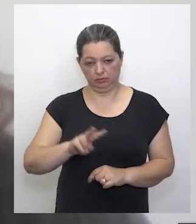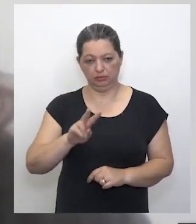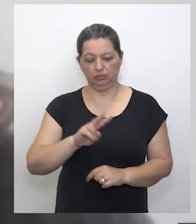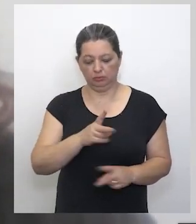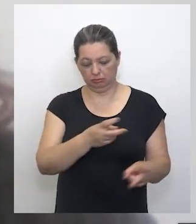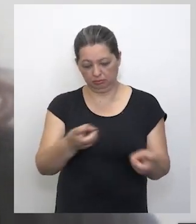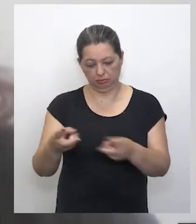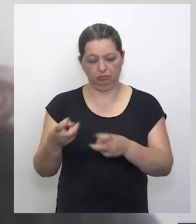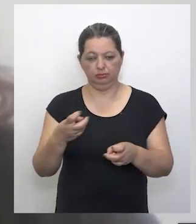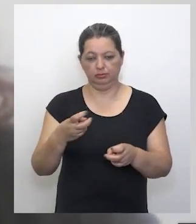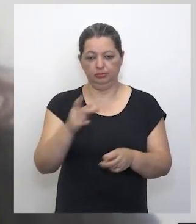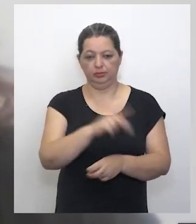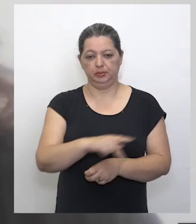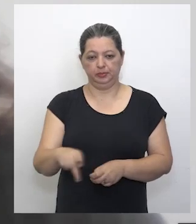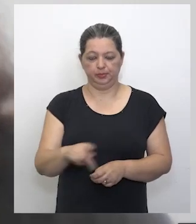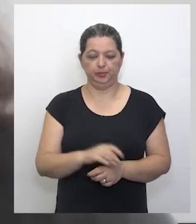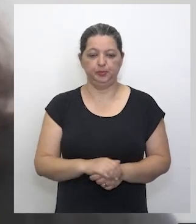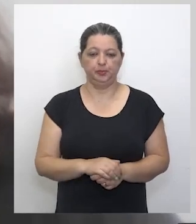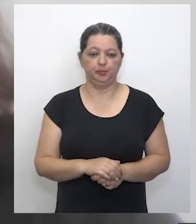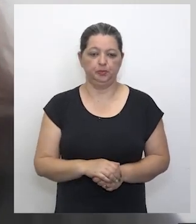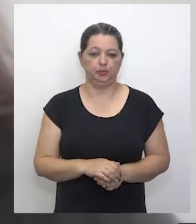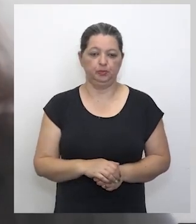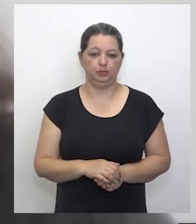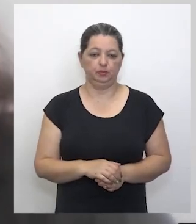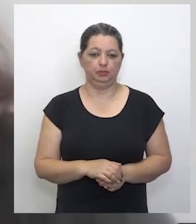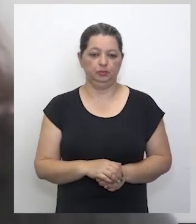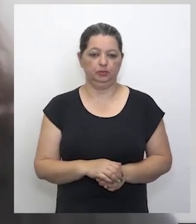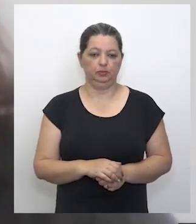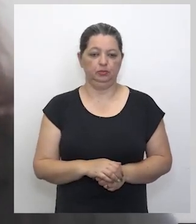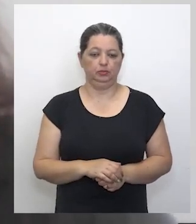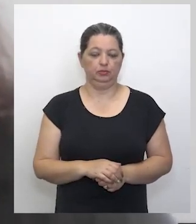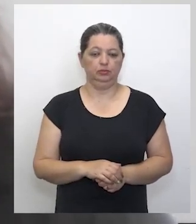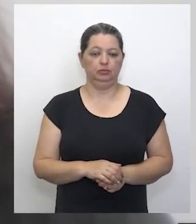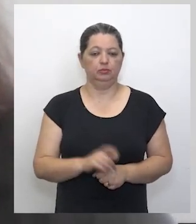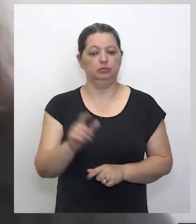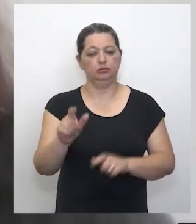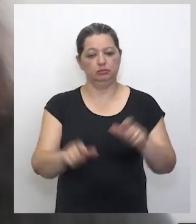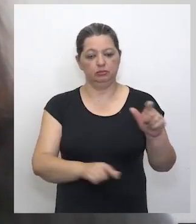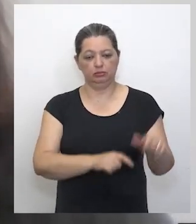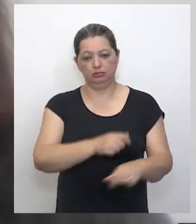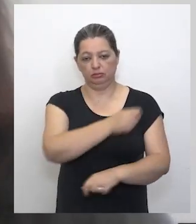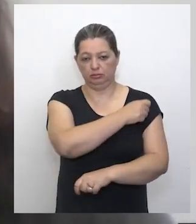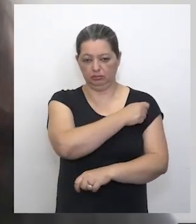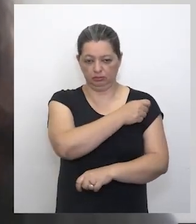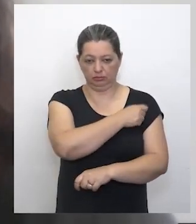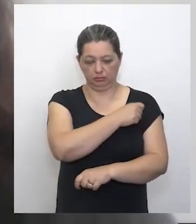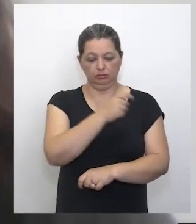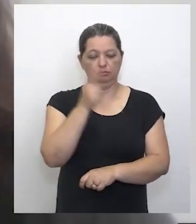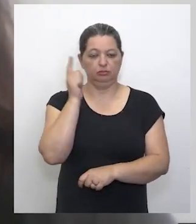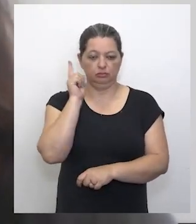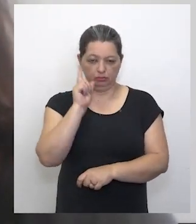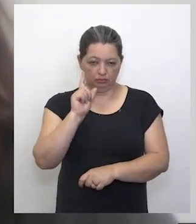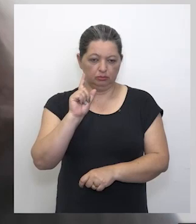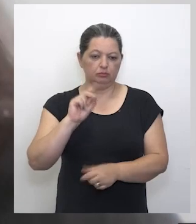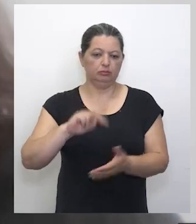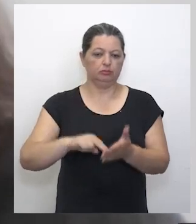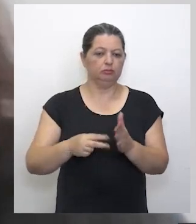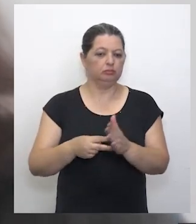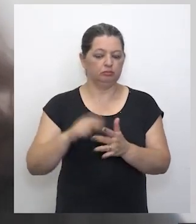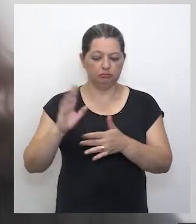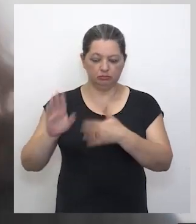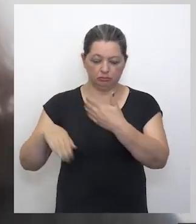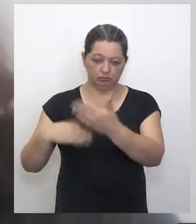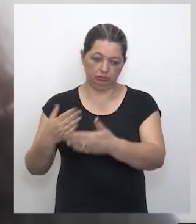professores. A partir delas, o estudante pode significar o procedimento da resolução e